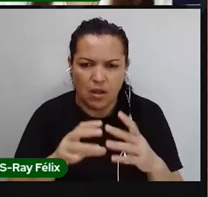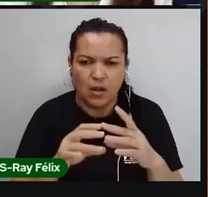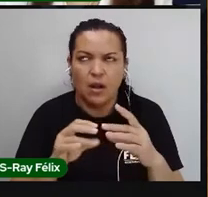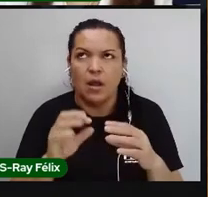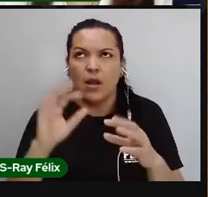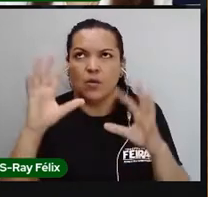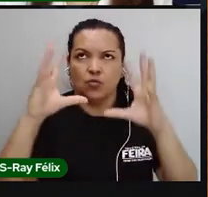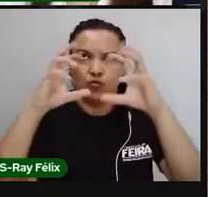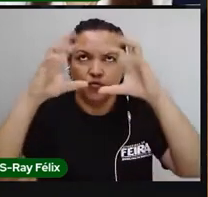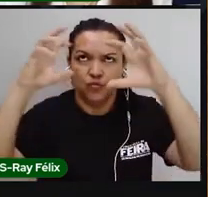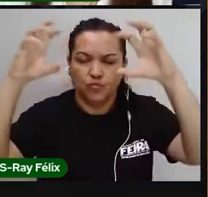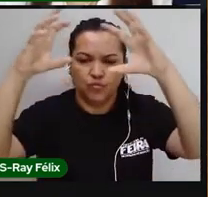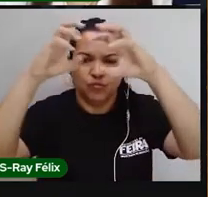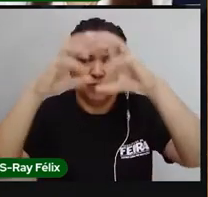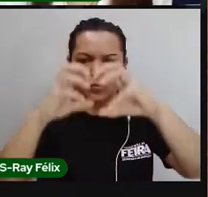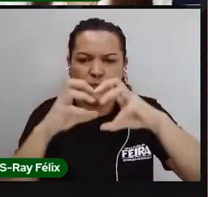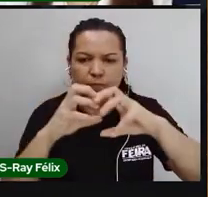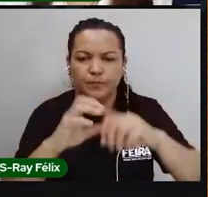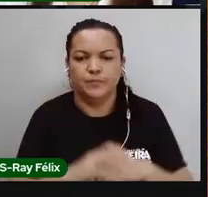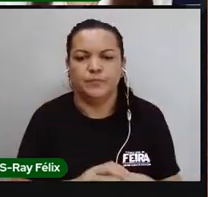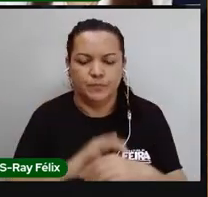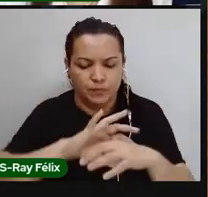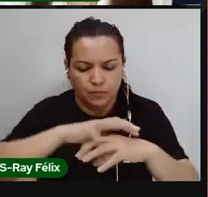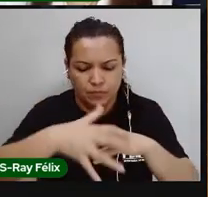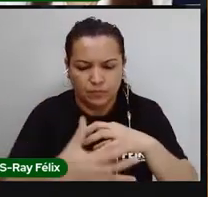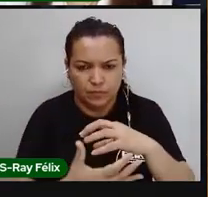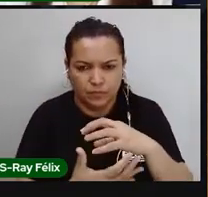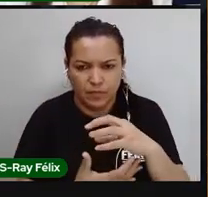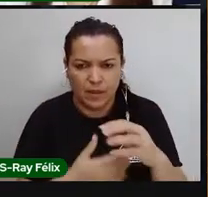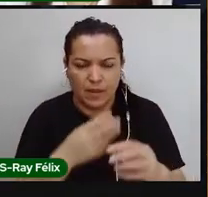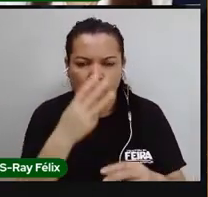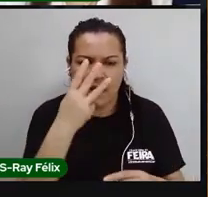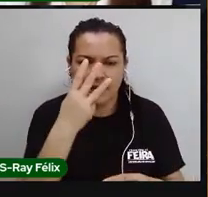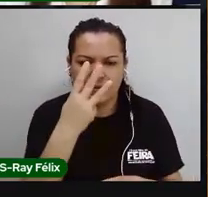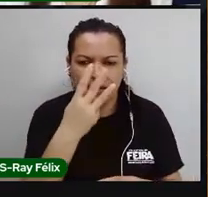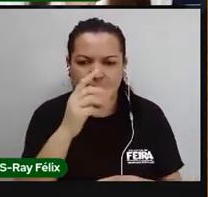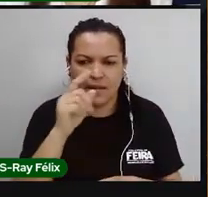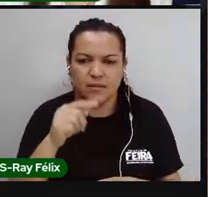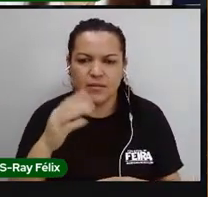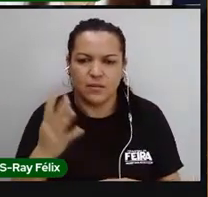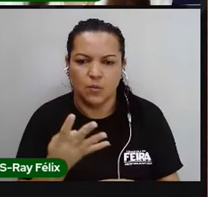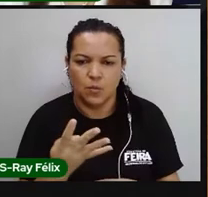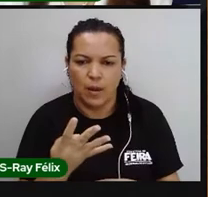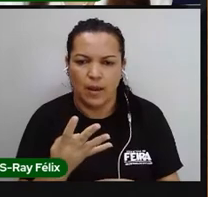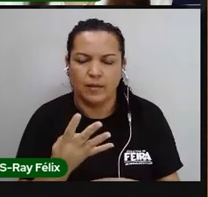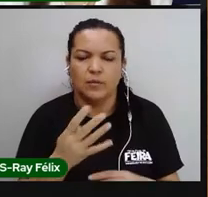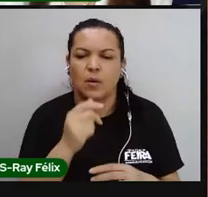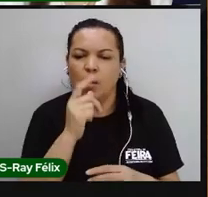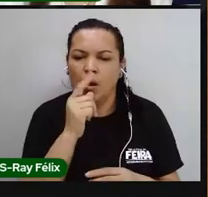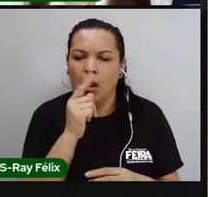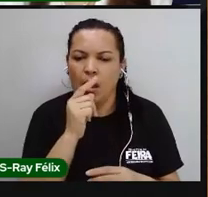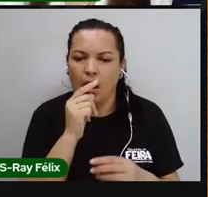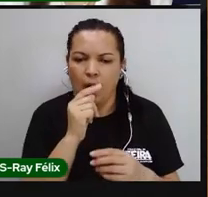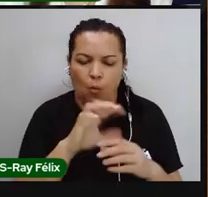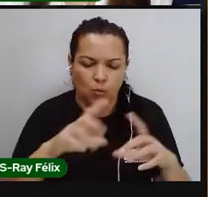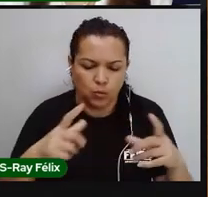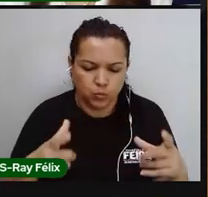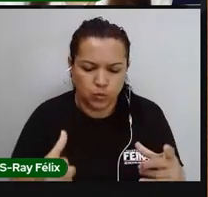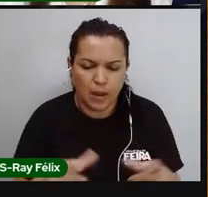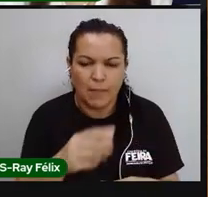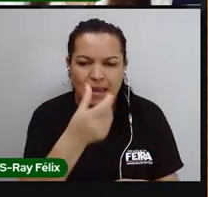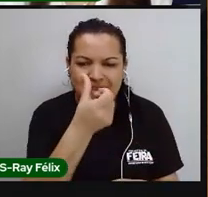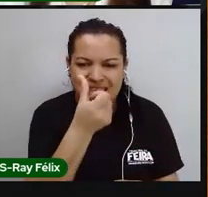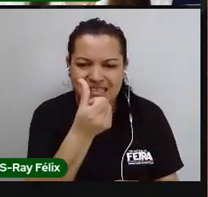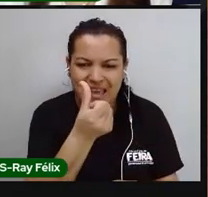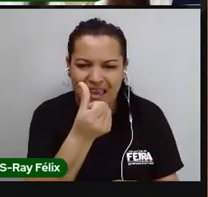A hidrosfera cobre 3 quartos do planeta Terra. Apesar da grande quantidade de água, somente 6% é água